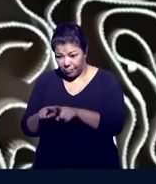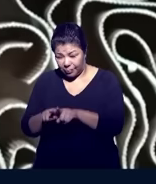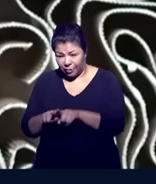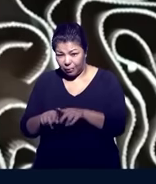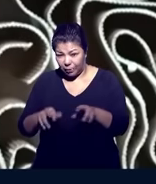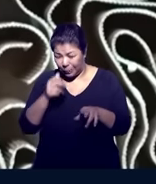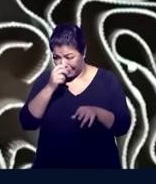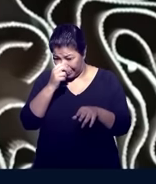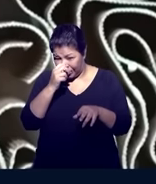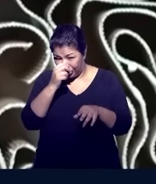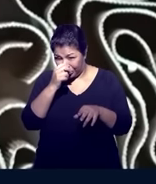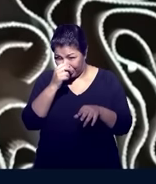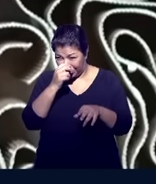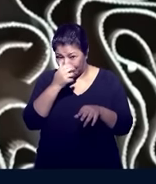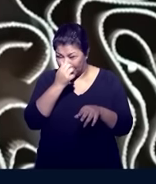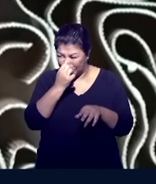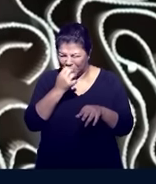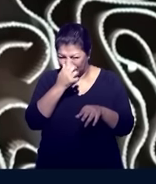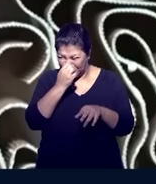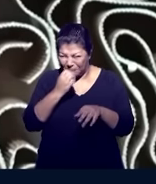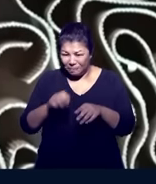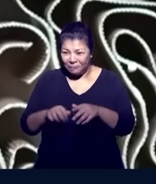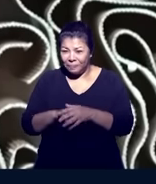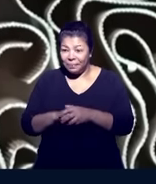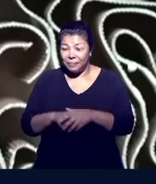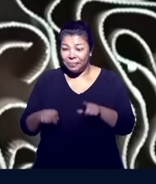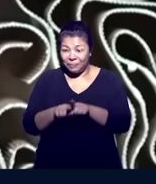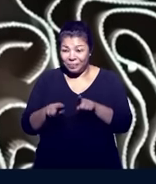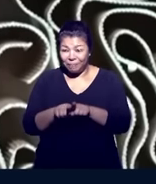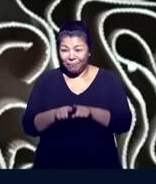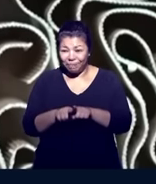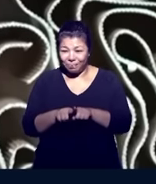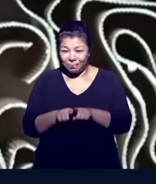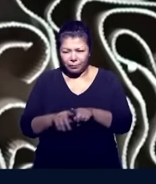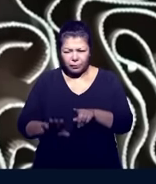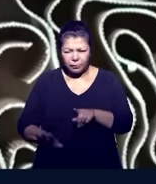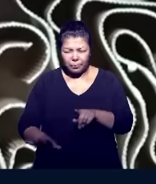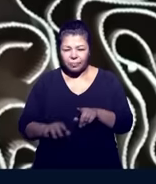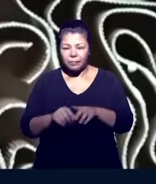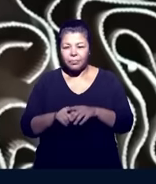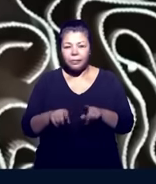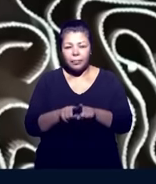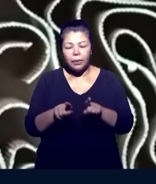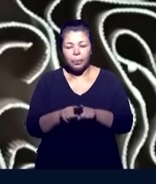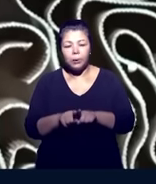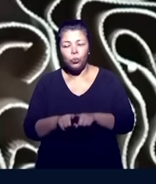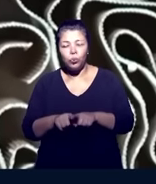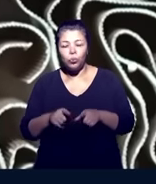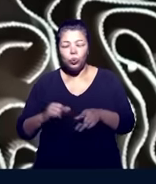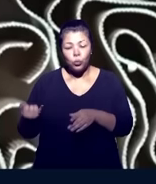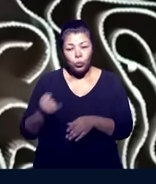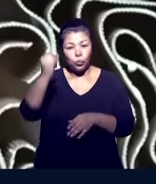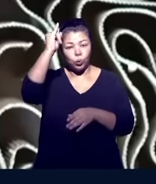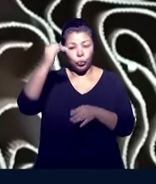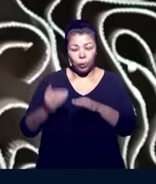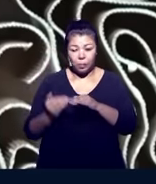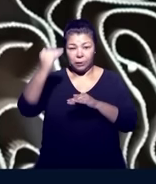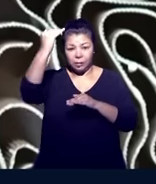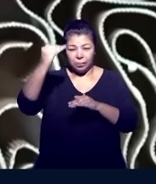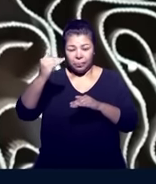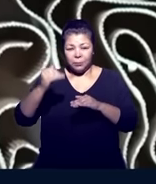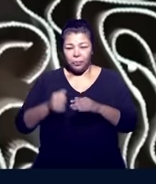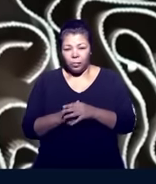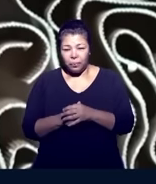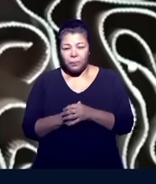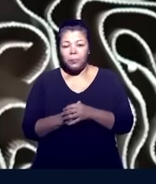investimento vai faltar dinheiro para política social e o juro vai ser mais alto juro mais alto É ruim para as empresas e derruba investimento É